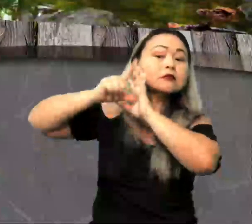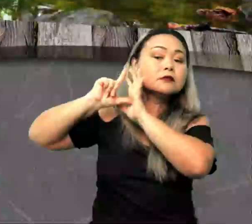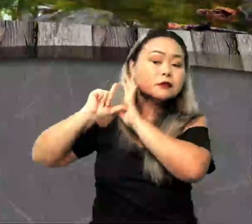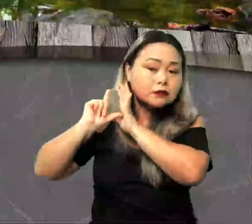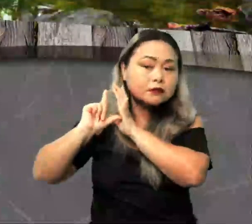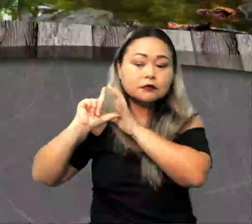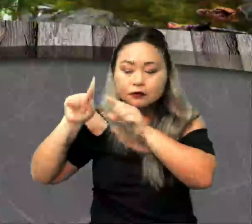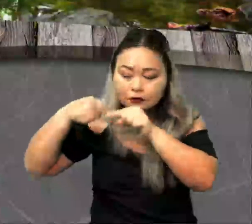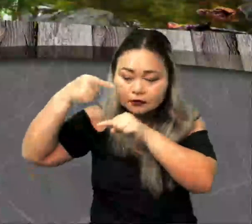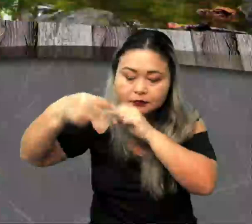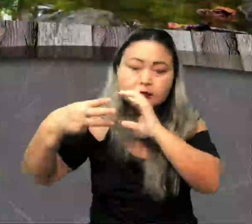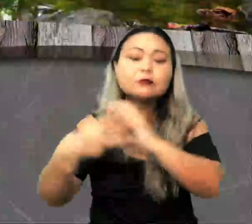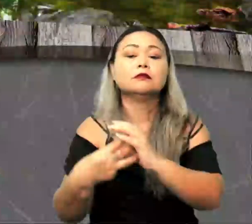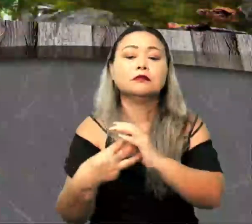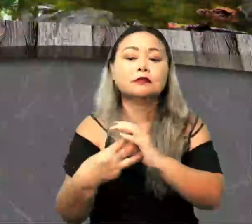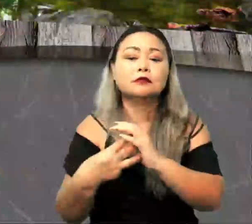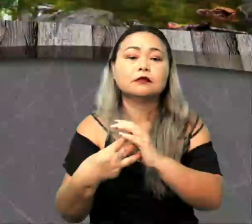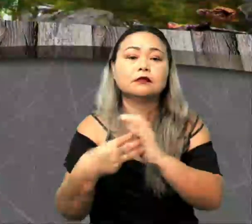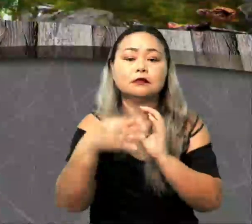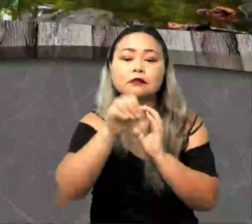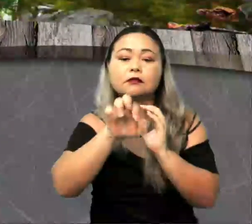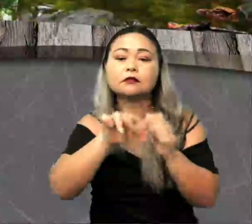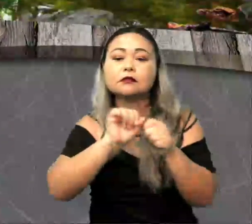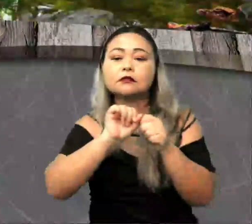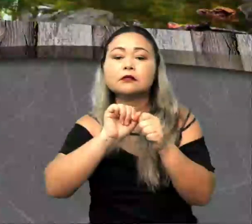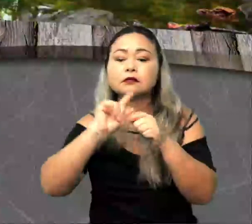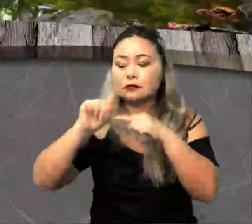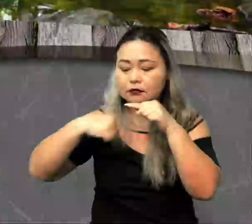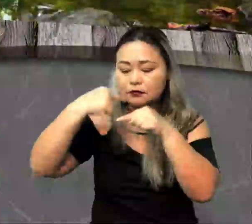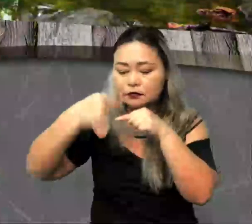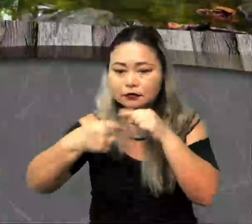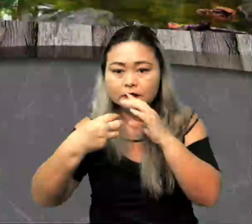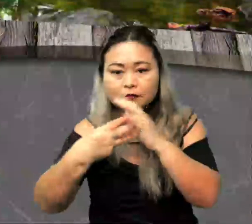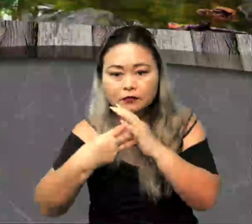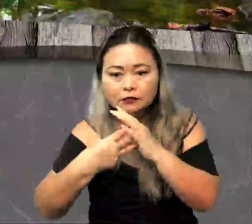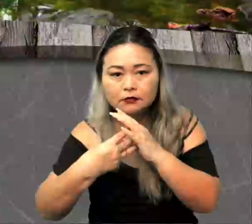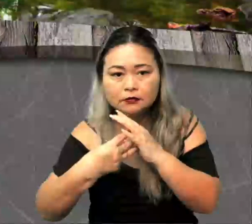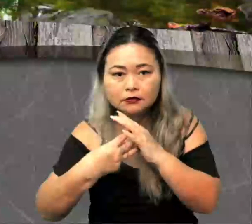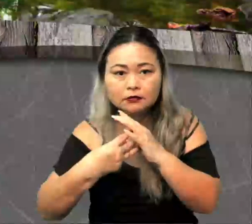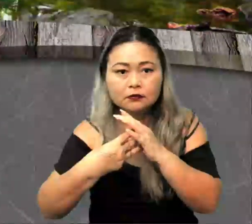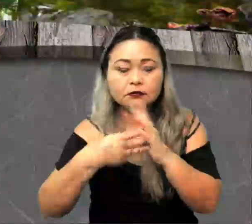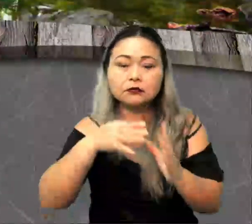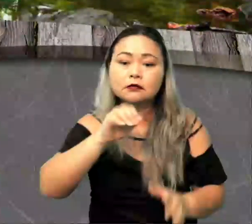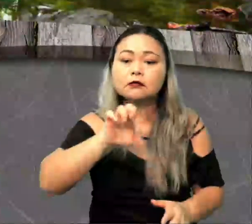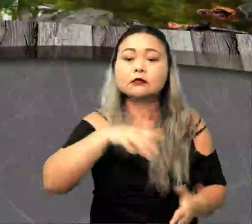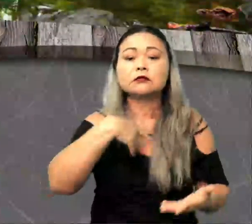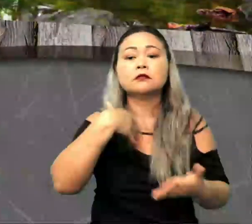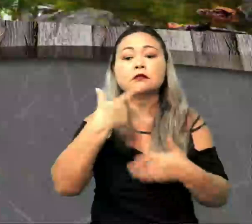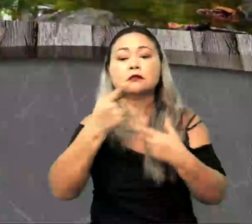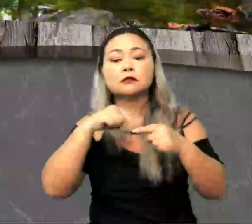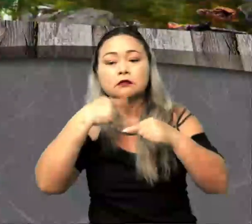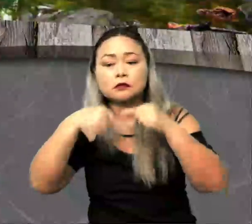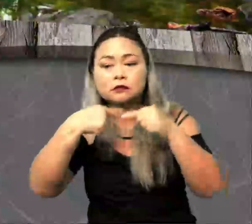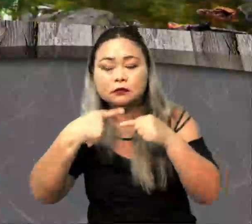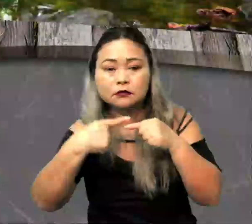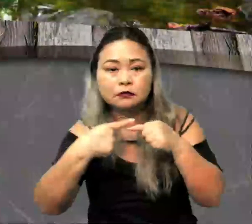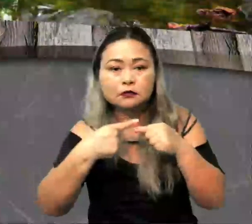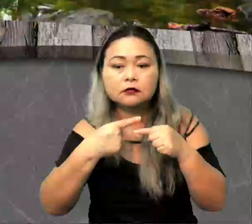antes para dar origem a esse ser. Esse ser aqui se reproduziu e originou esse outro. Seja por